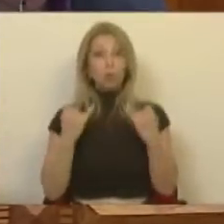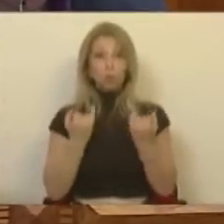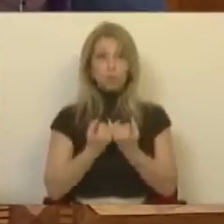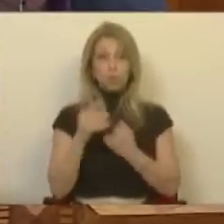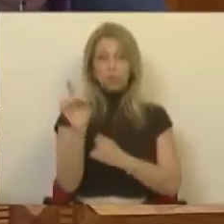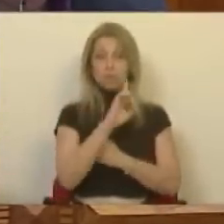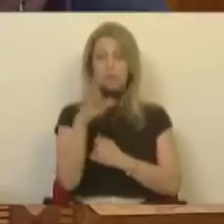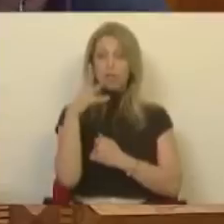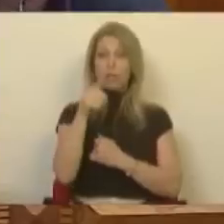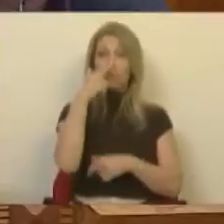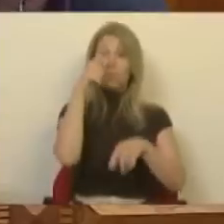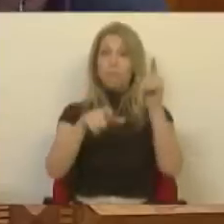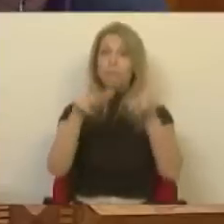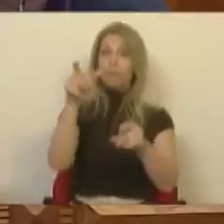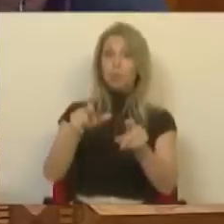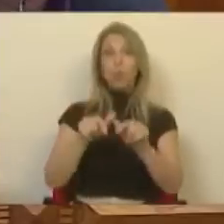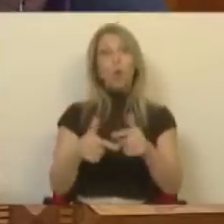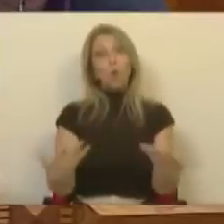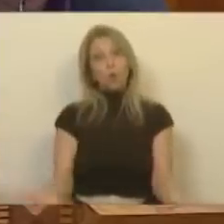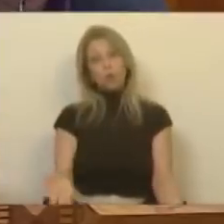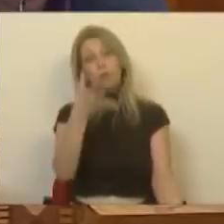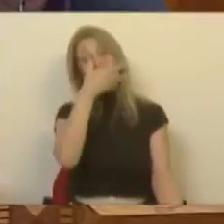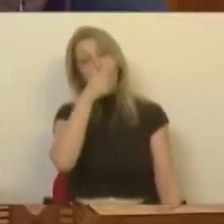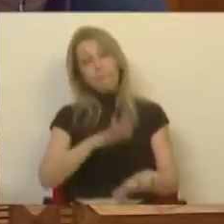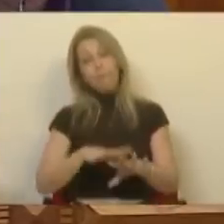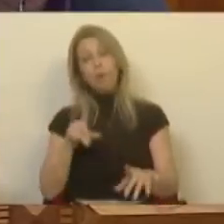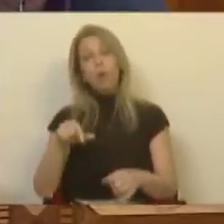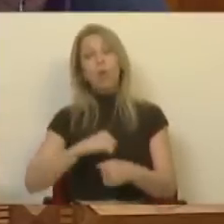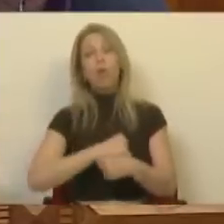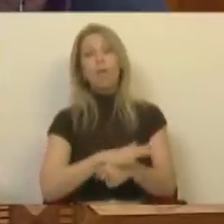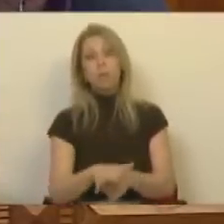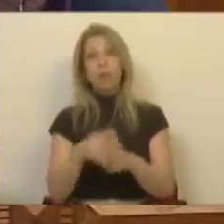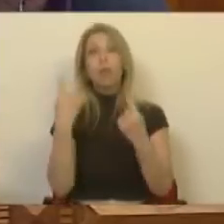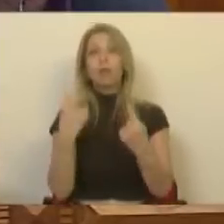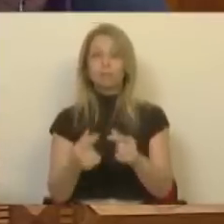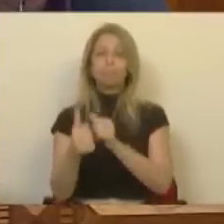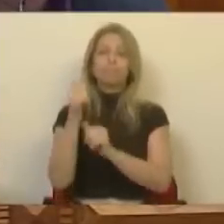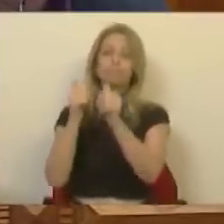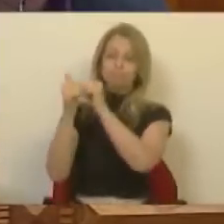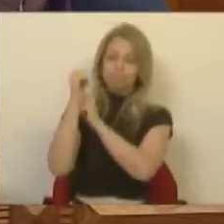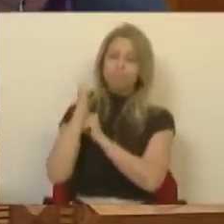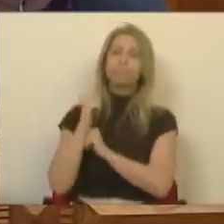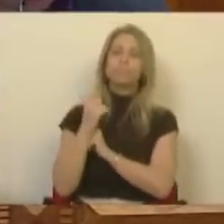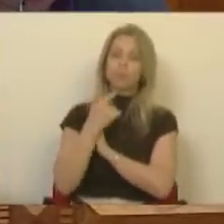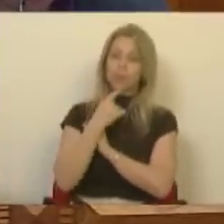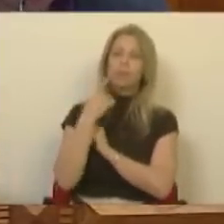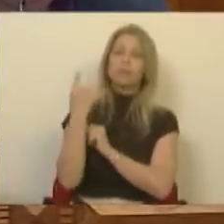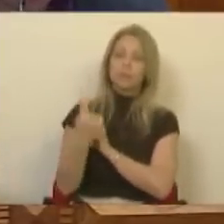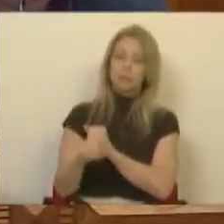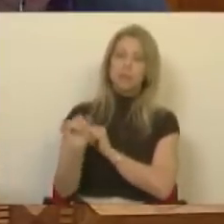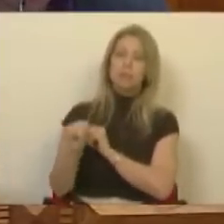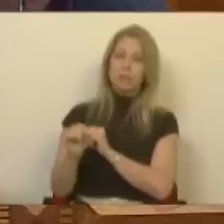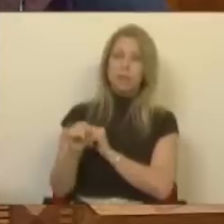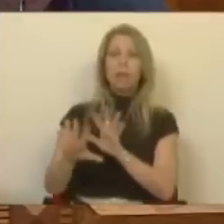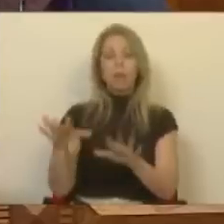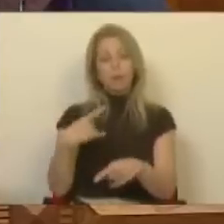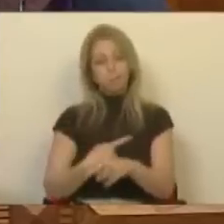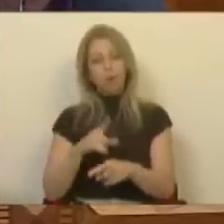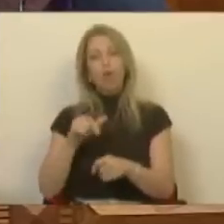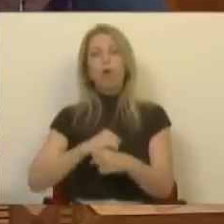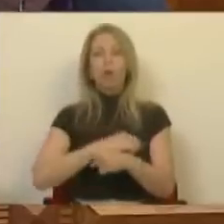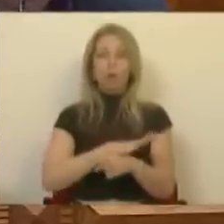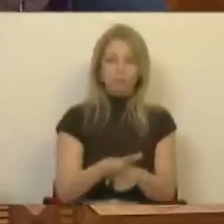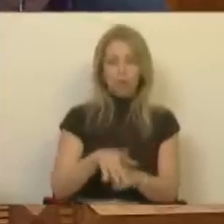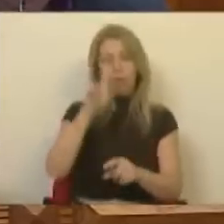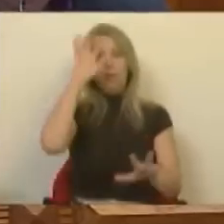hoje infelizmente o covid tivemos um grande retrocesso mas ainda assim apesar do que a vida apesar da Guerra